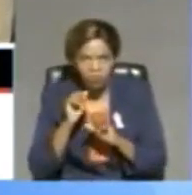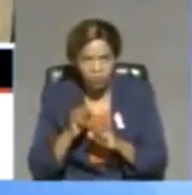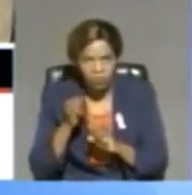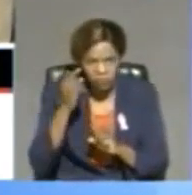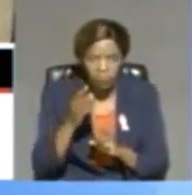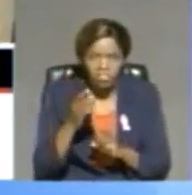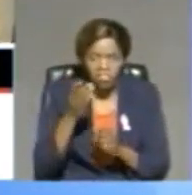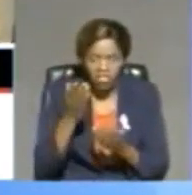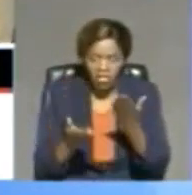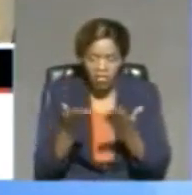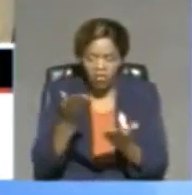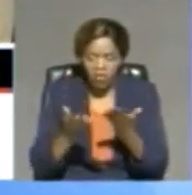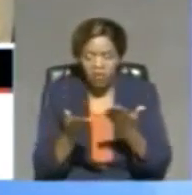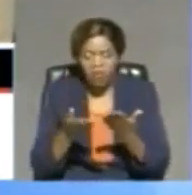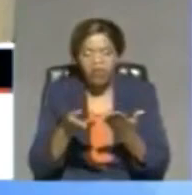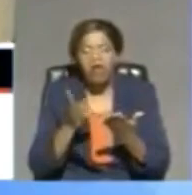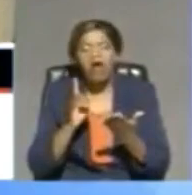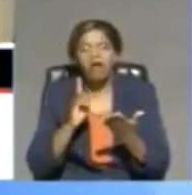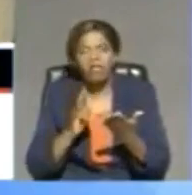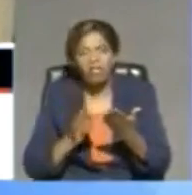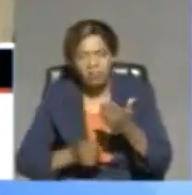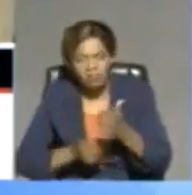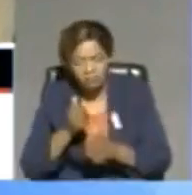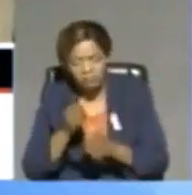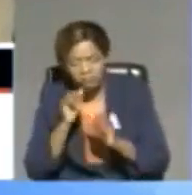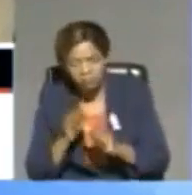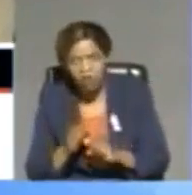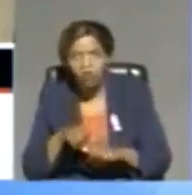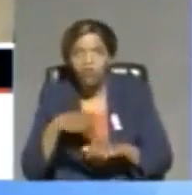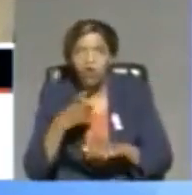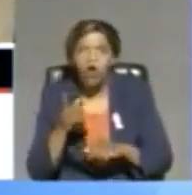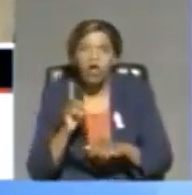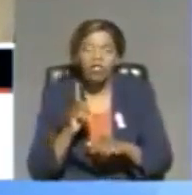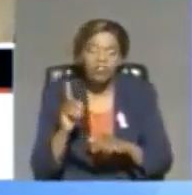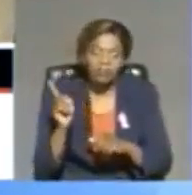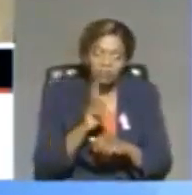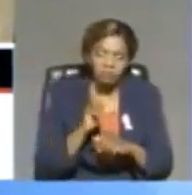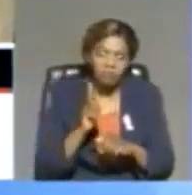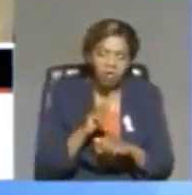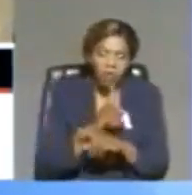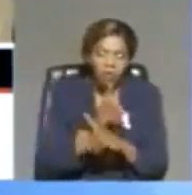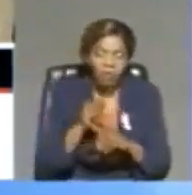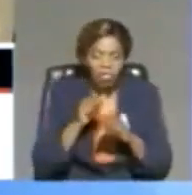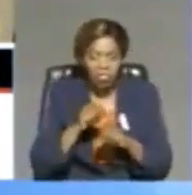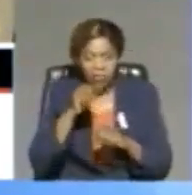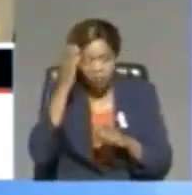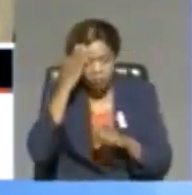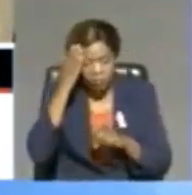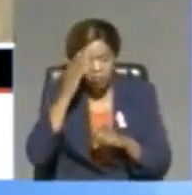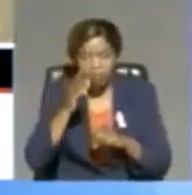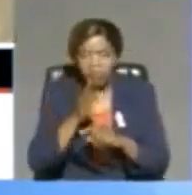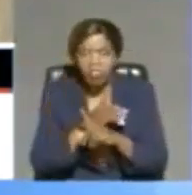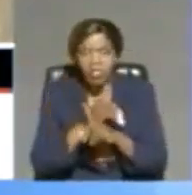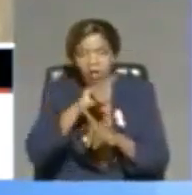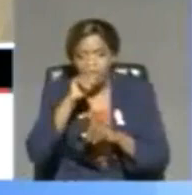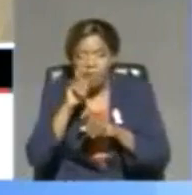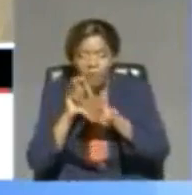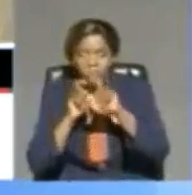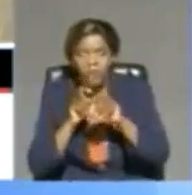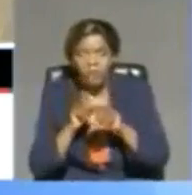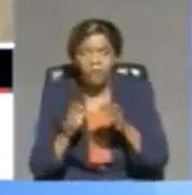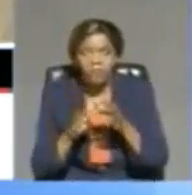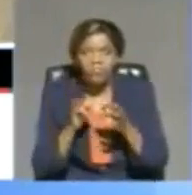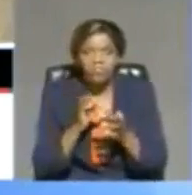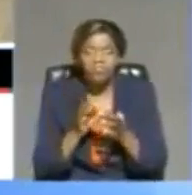do comparativo, né, entre as pesquisas de opinião pública, os inquéritos, como chamamos aqui em Angola, sobre um cenário